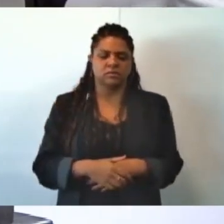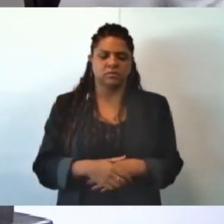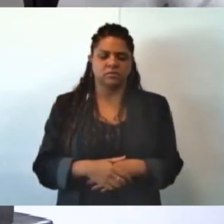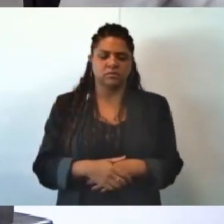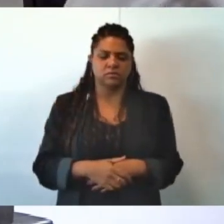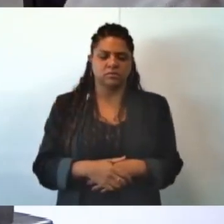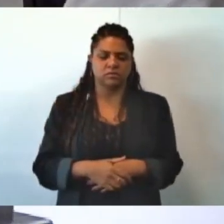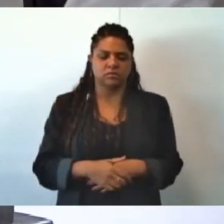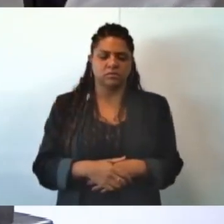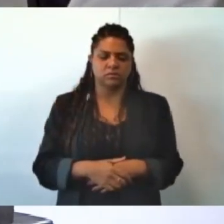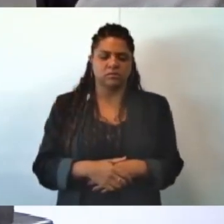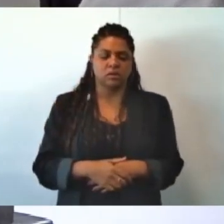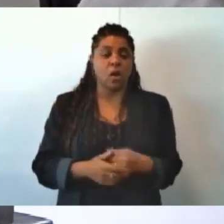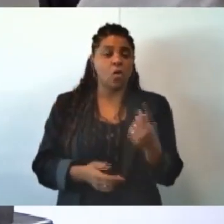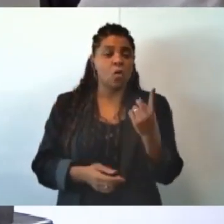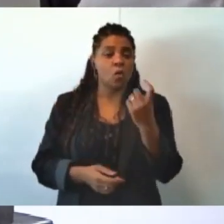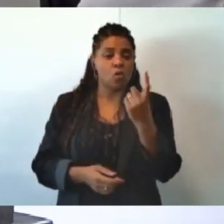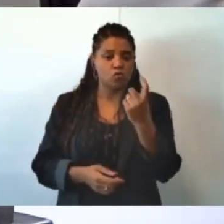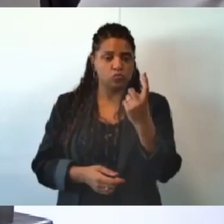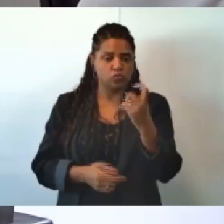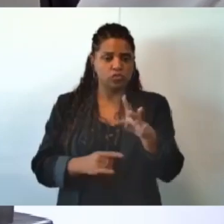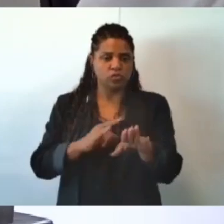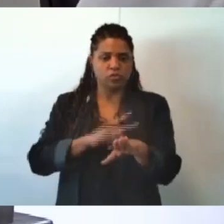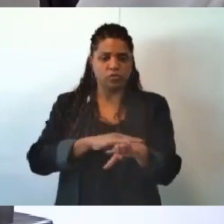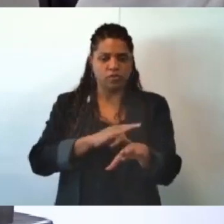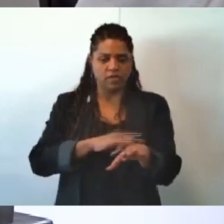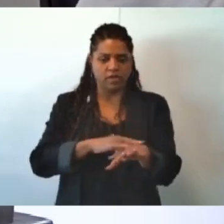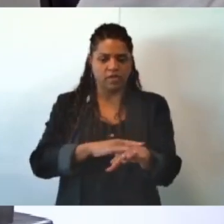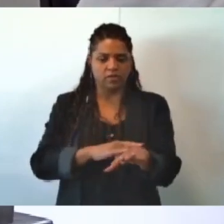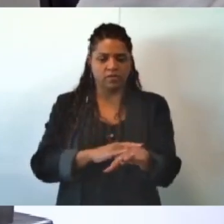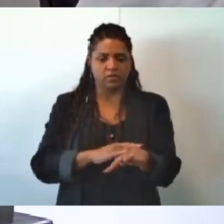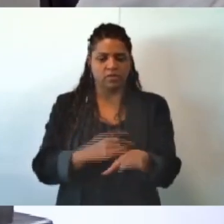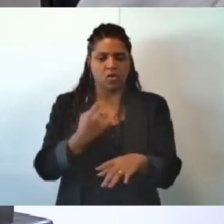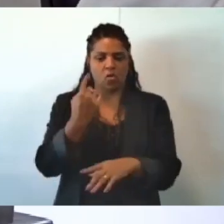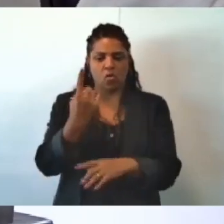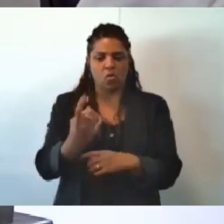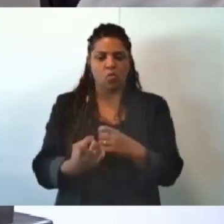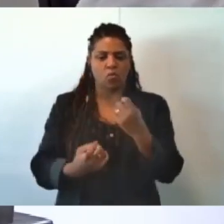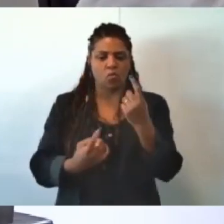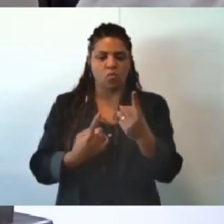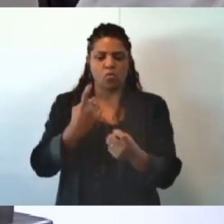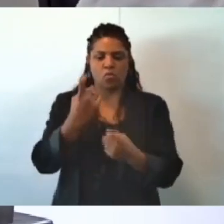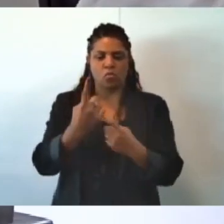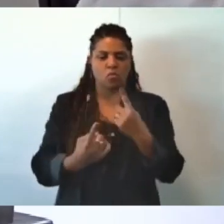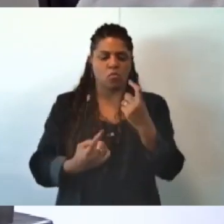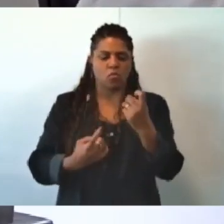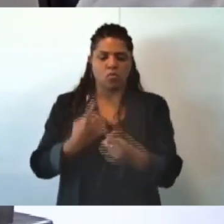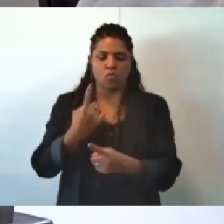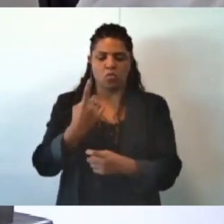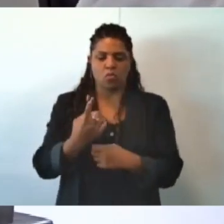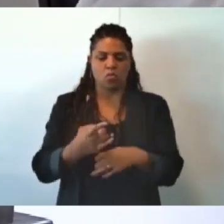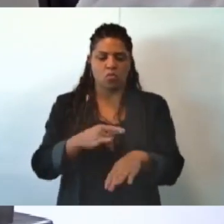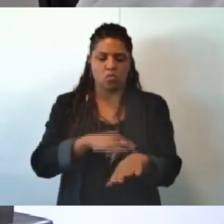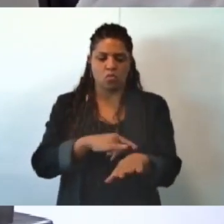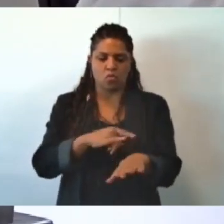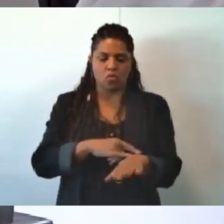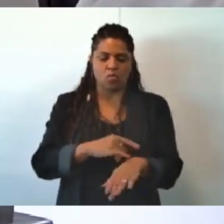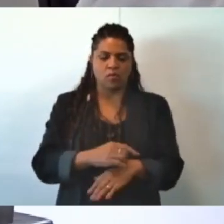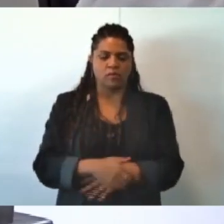Um com cada banheiro. Com um único banheiro para uma pessoa por vez, né? Sim, sim. É uma